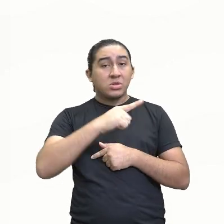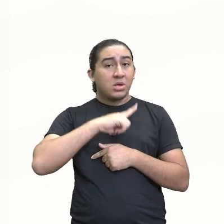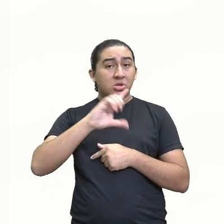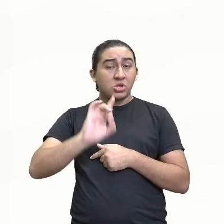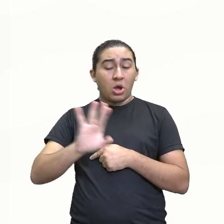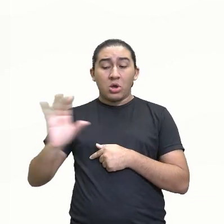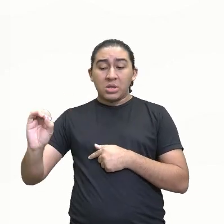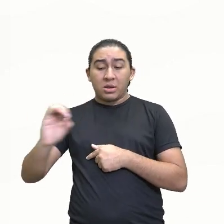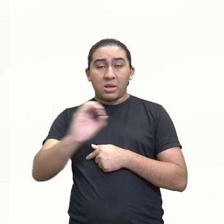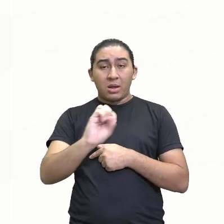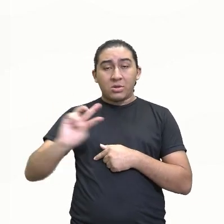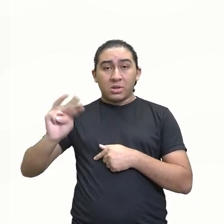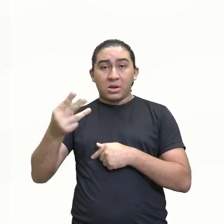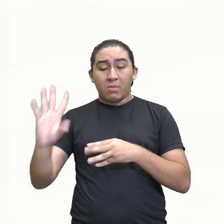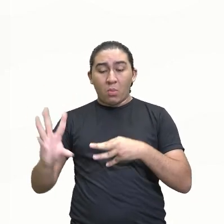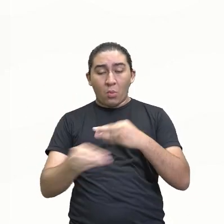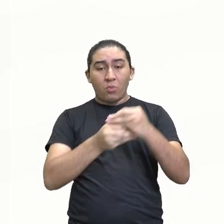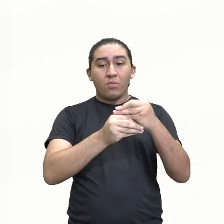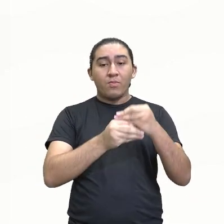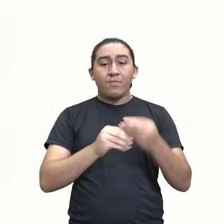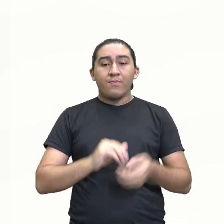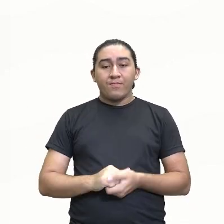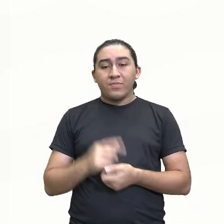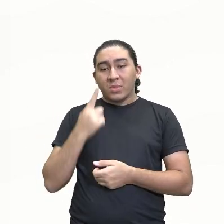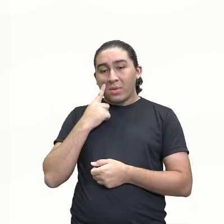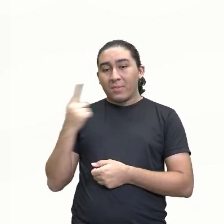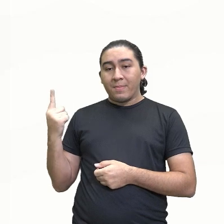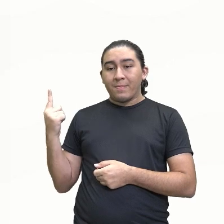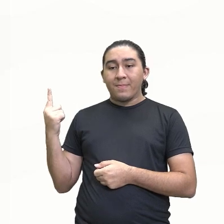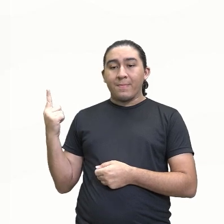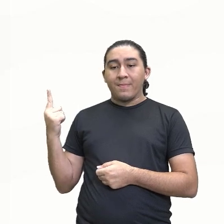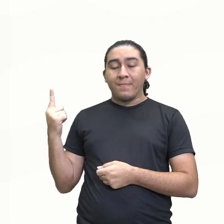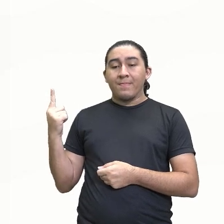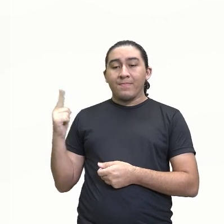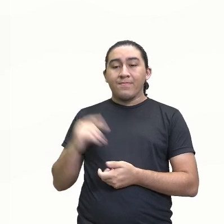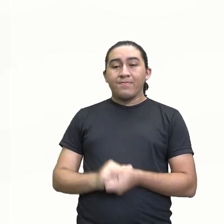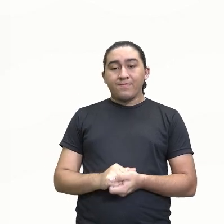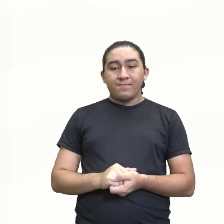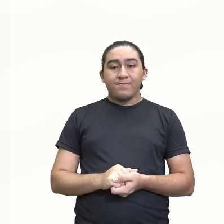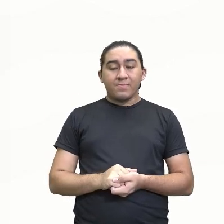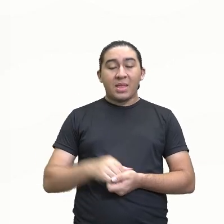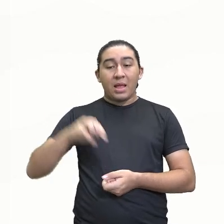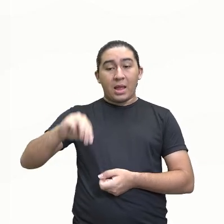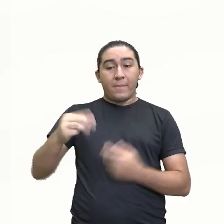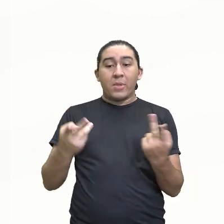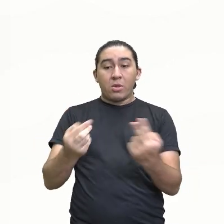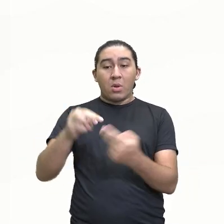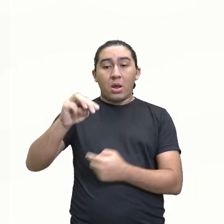3 zeros. 1, 2, a vírgula para aqui, ó. Então, o montante será de